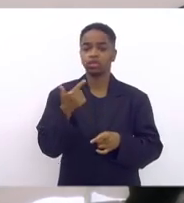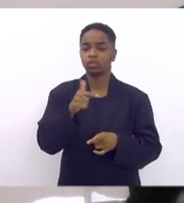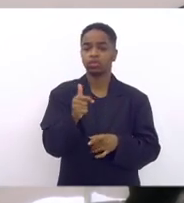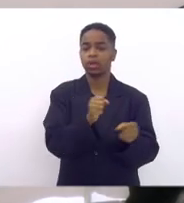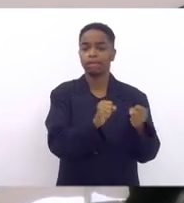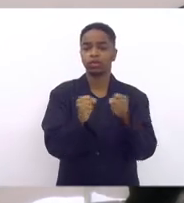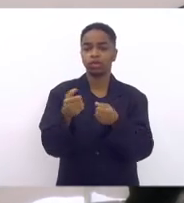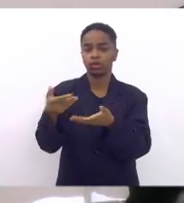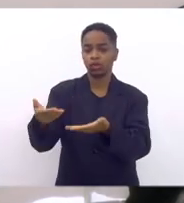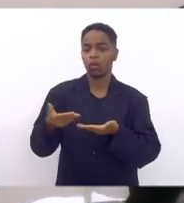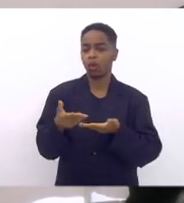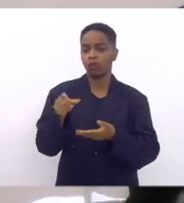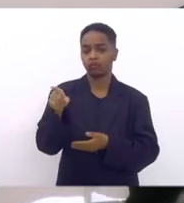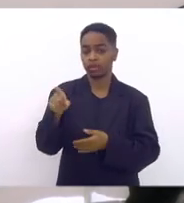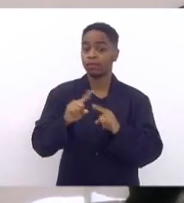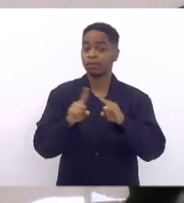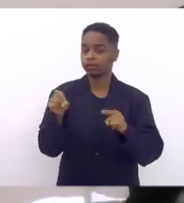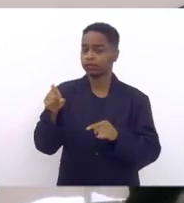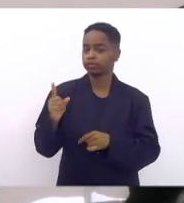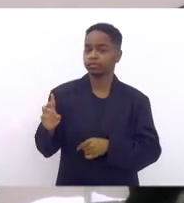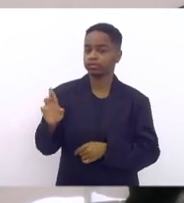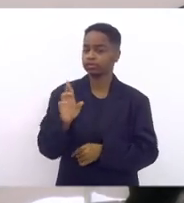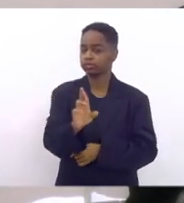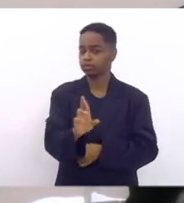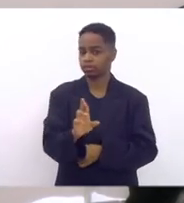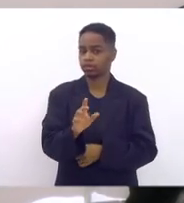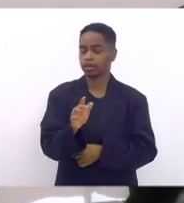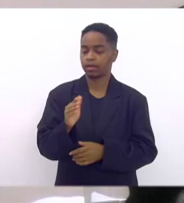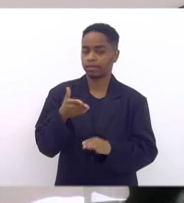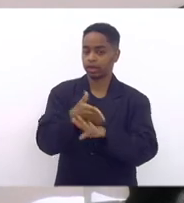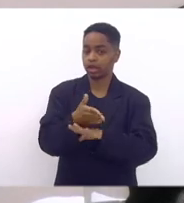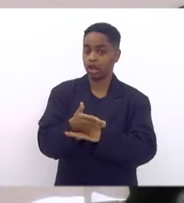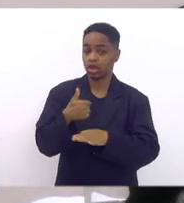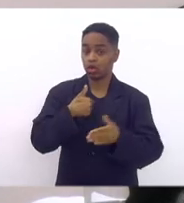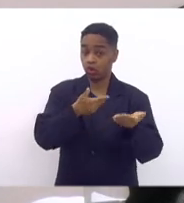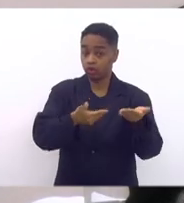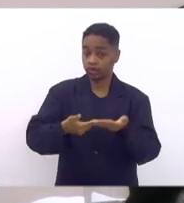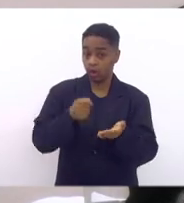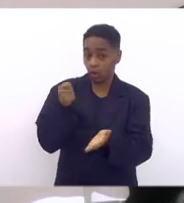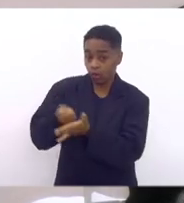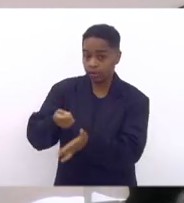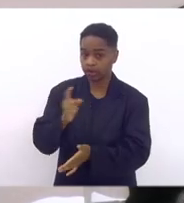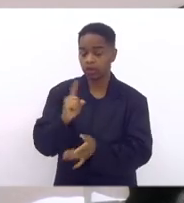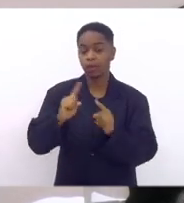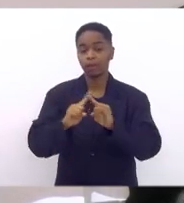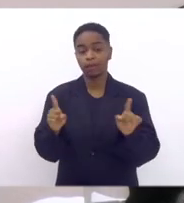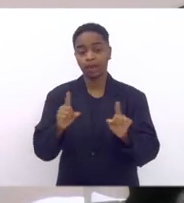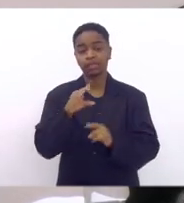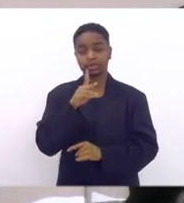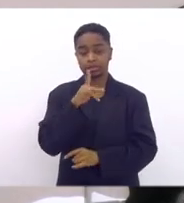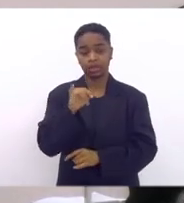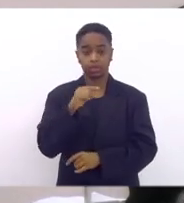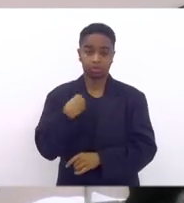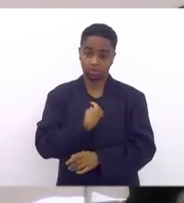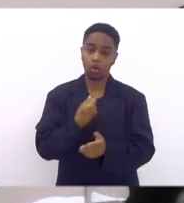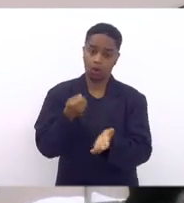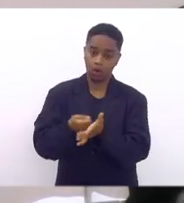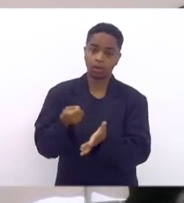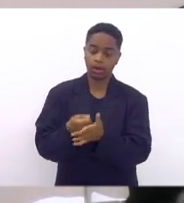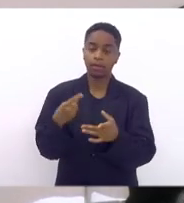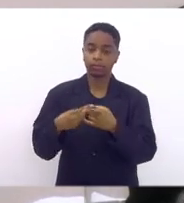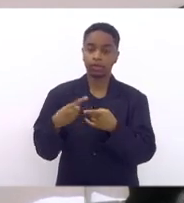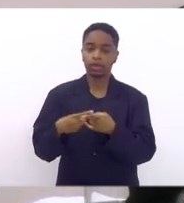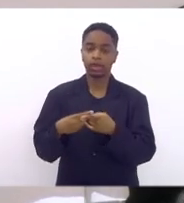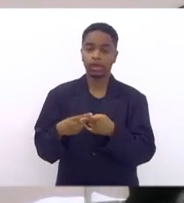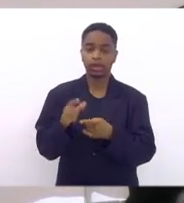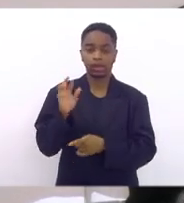para convocar e o senhor Vira essa audiência a gente podia convidar convocar não mas como através da CP a gente convoca tanto é que o mirante na Marinha